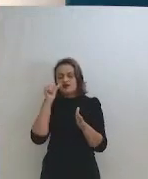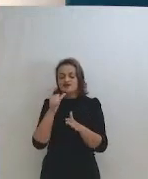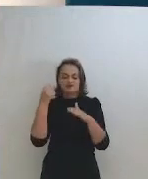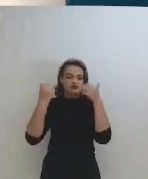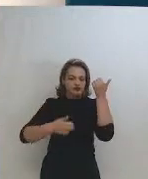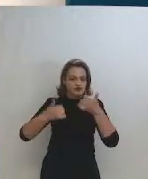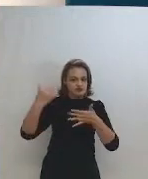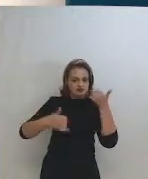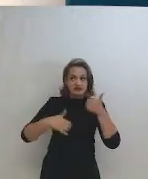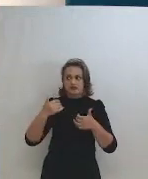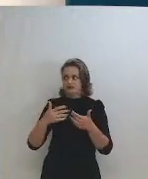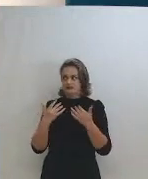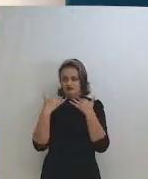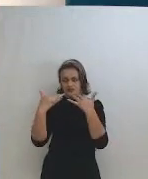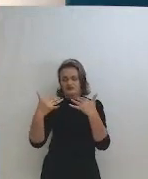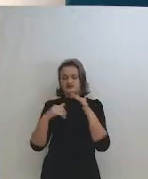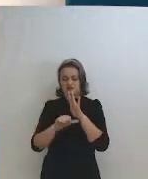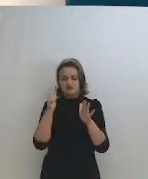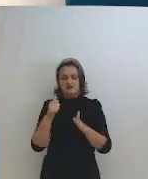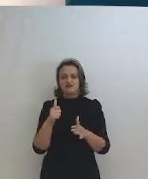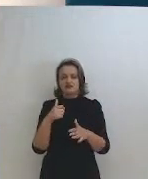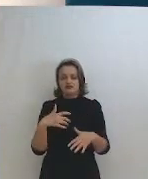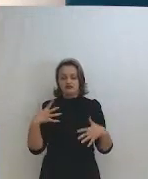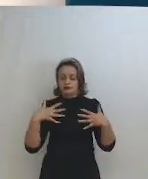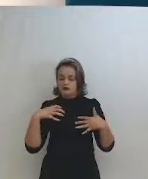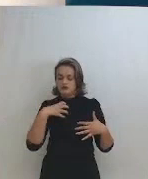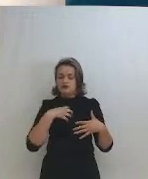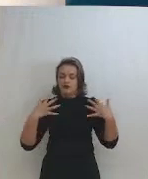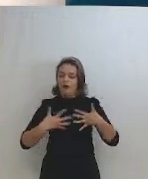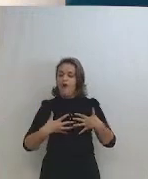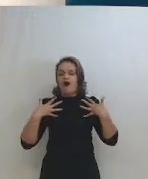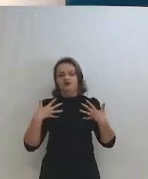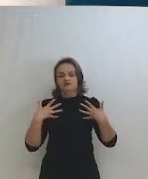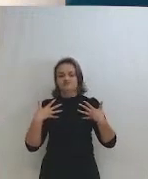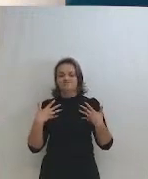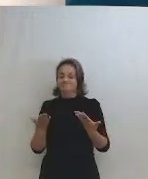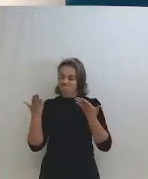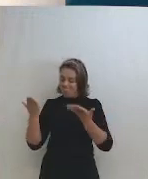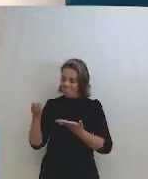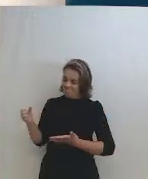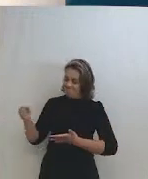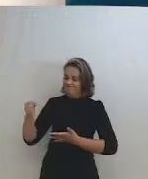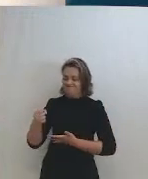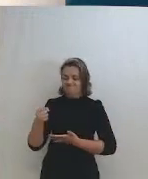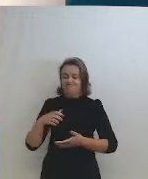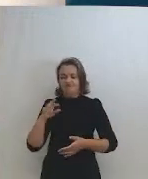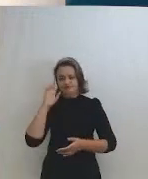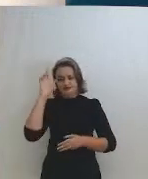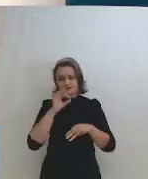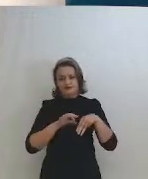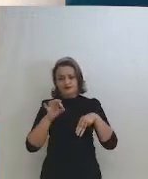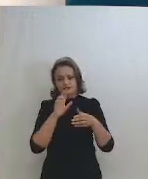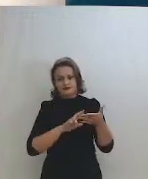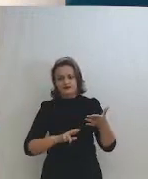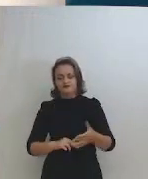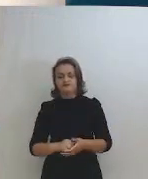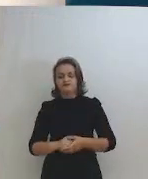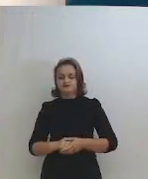aqui. Tá? Fico muito honrado mesmo e passo a palavra ao relator. Muito obrigado, doutor.